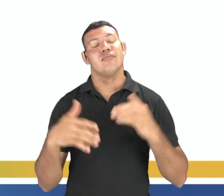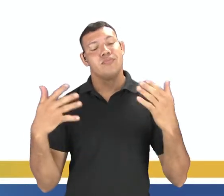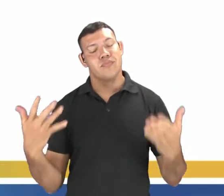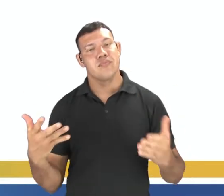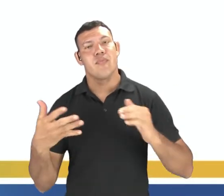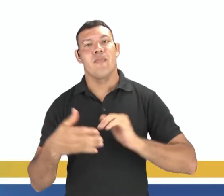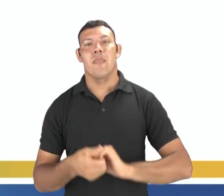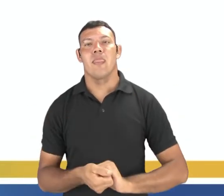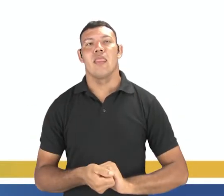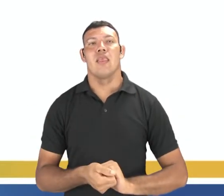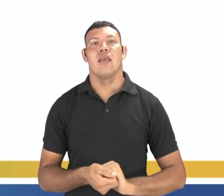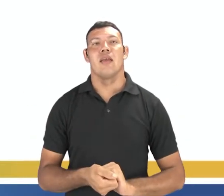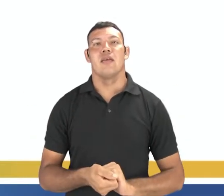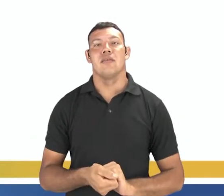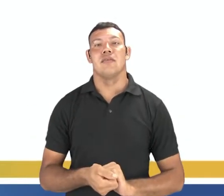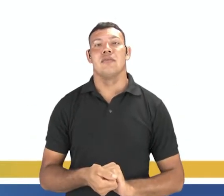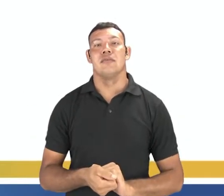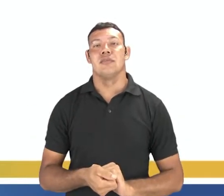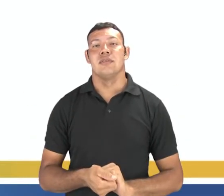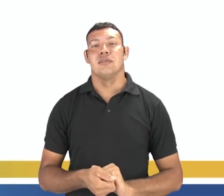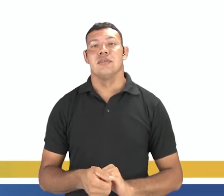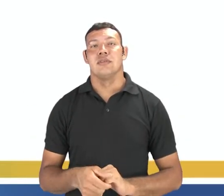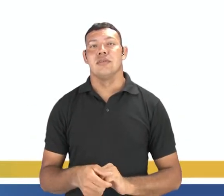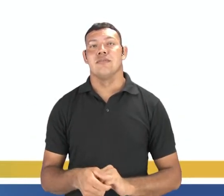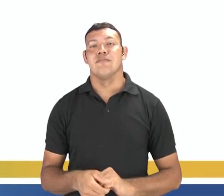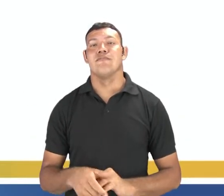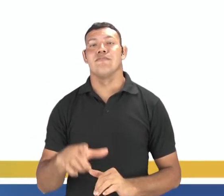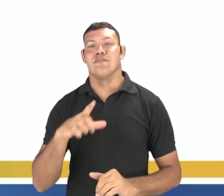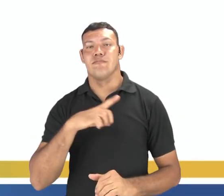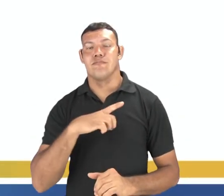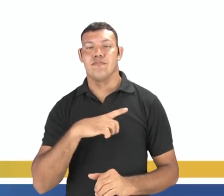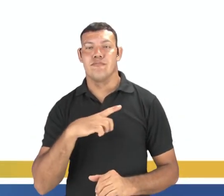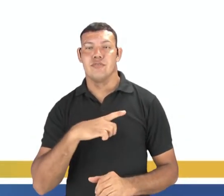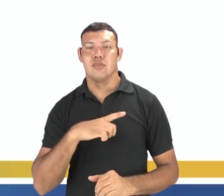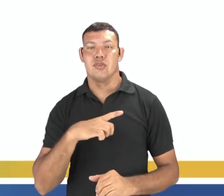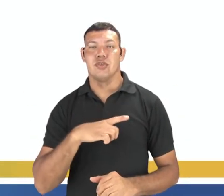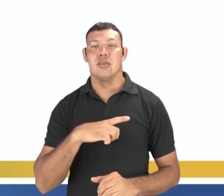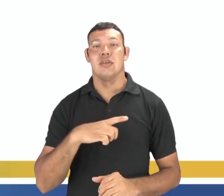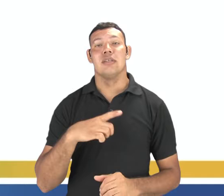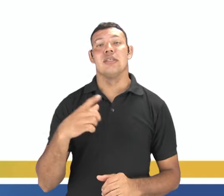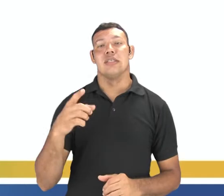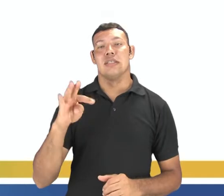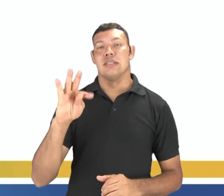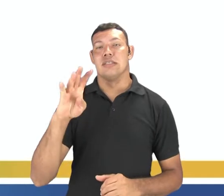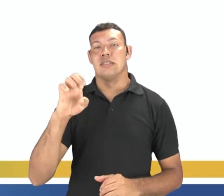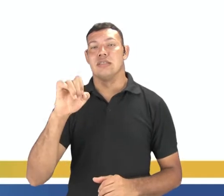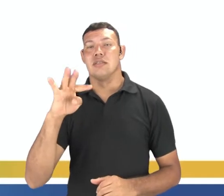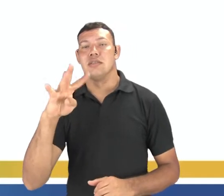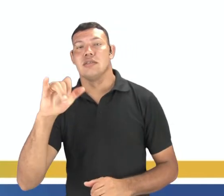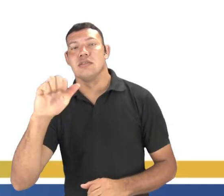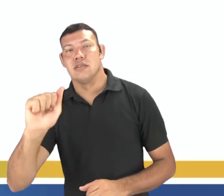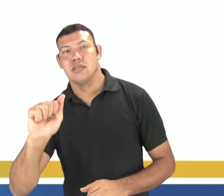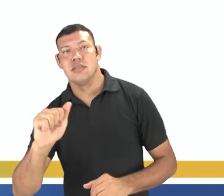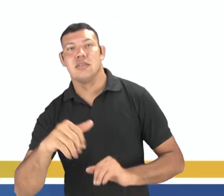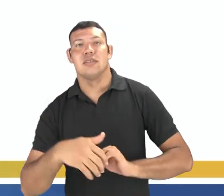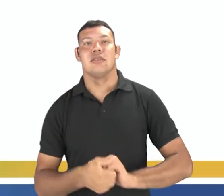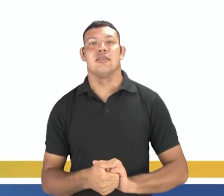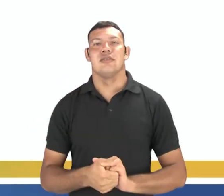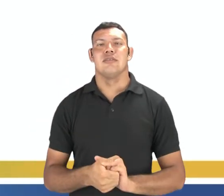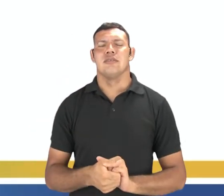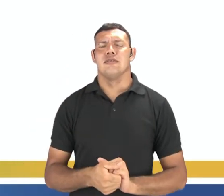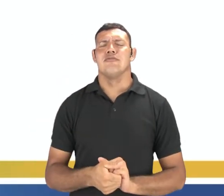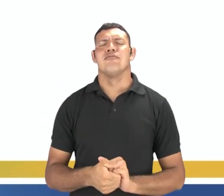Então, o sistema genital masculino ele é formado por testículos, por ductos genitais,